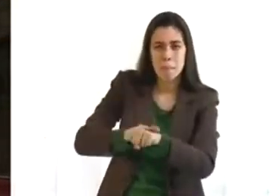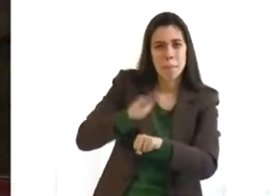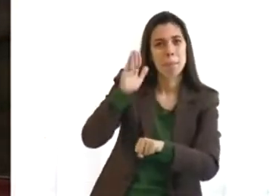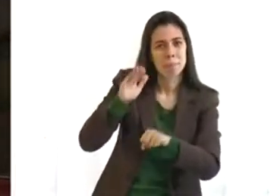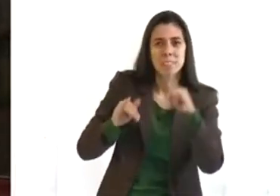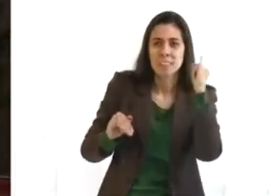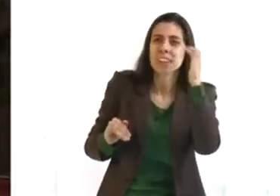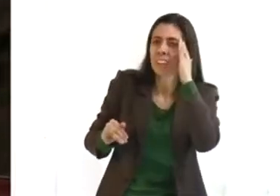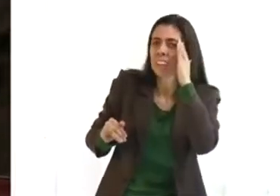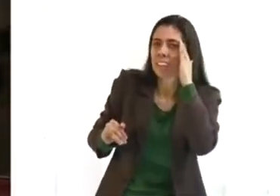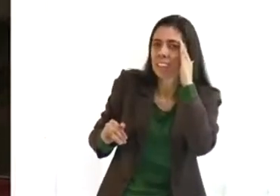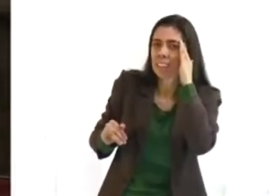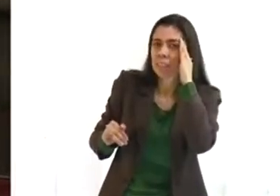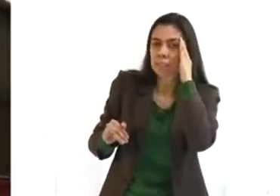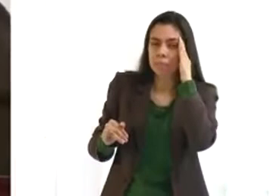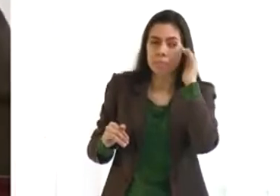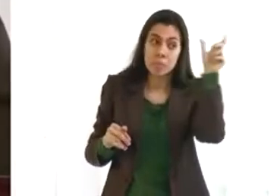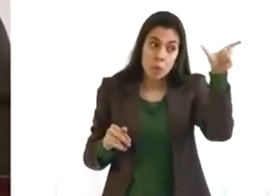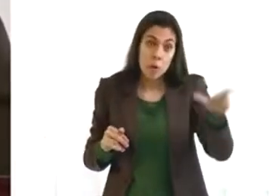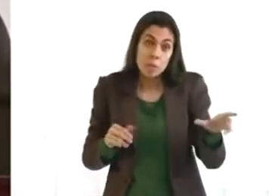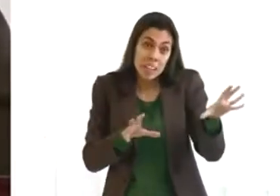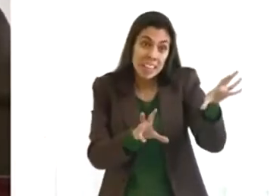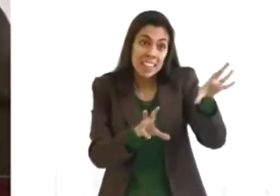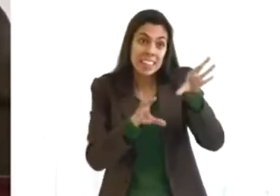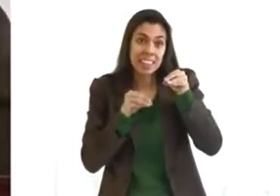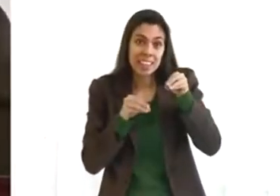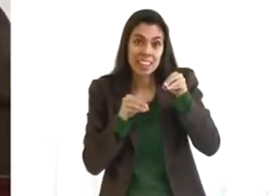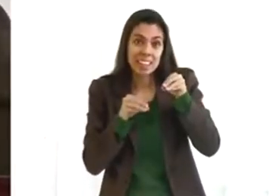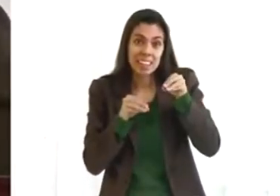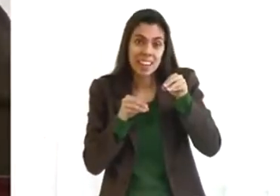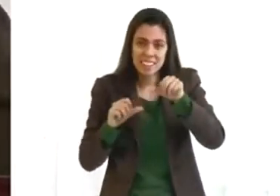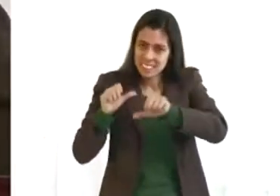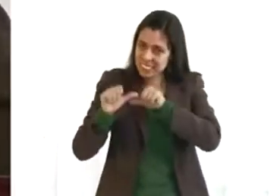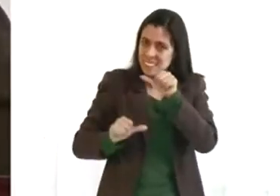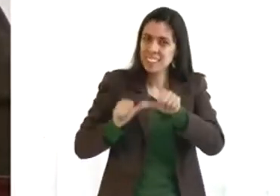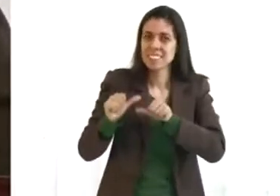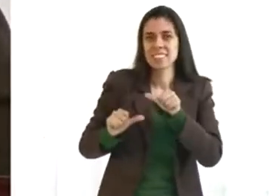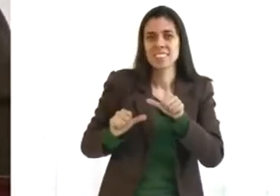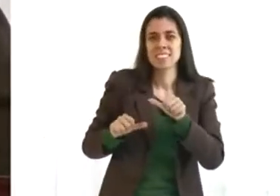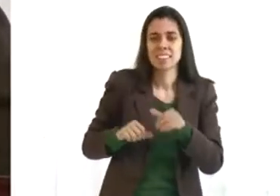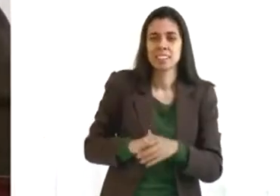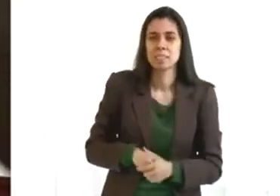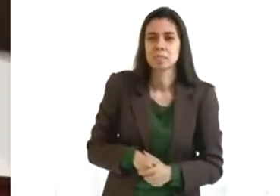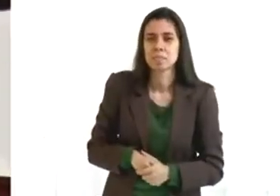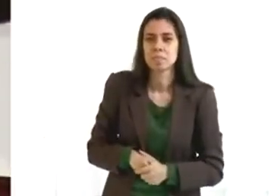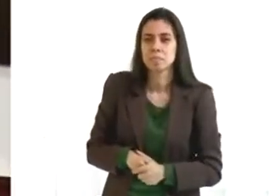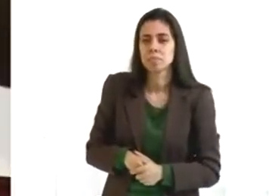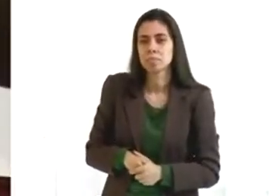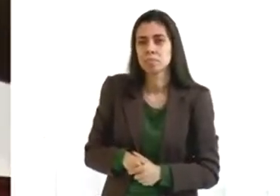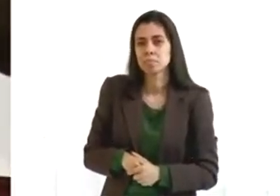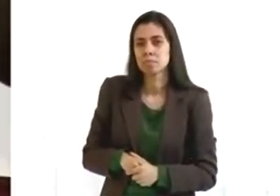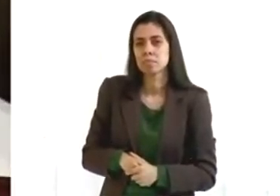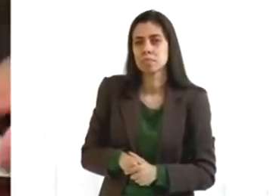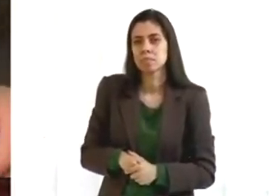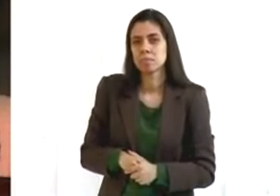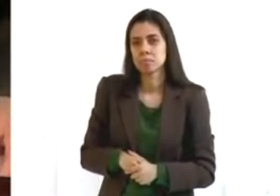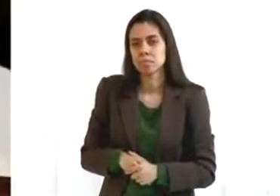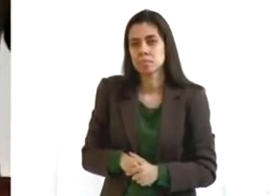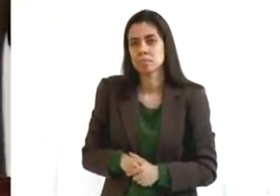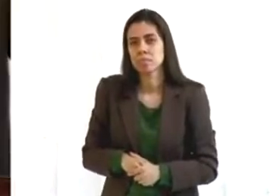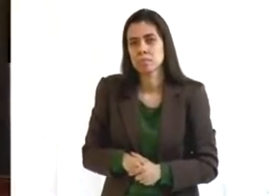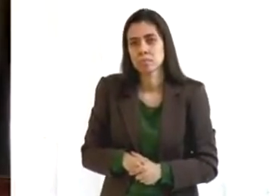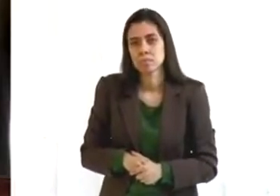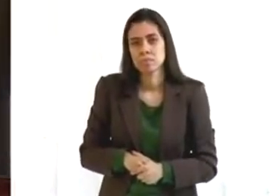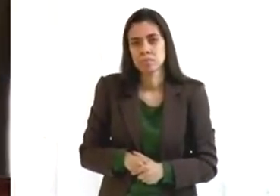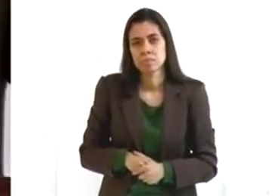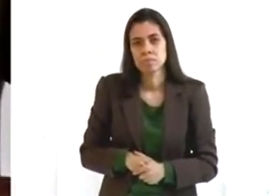isso ele quer receber o batismo. E Deus vai usar Filipe Naquela época, antes que você diga assim, mas